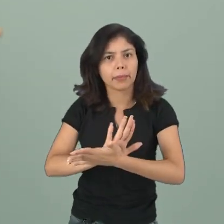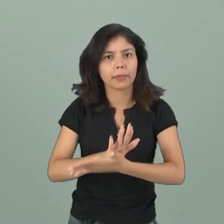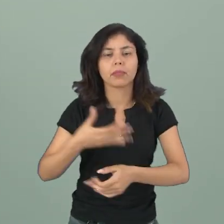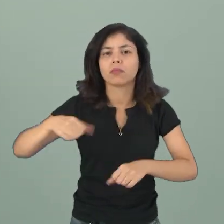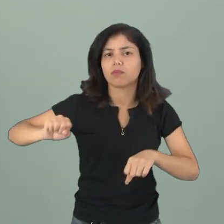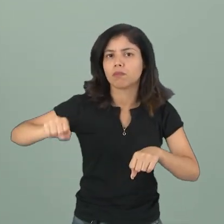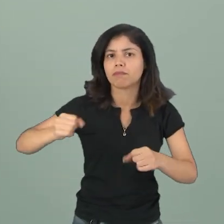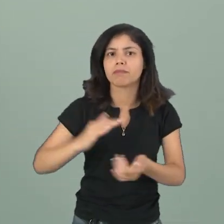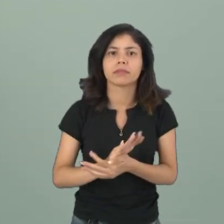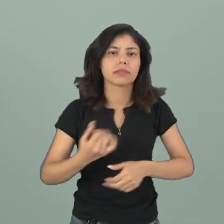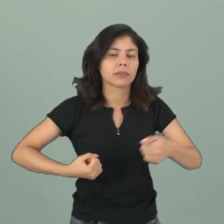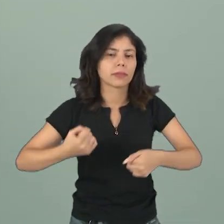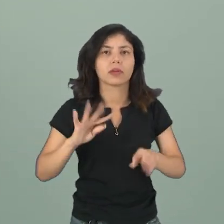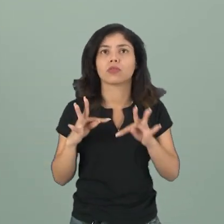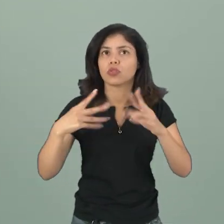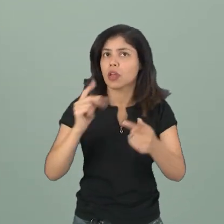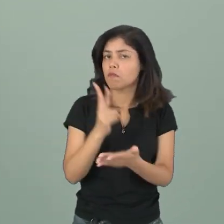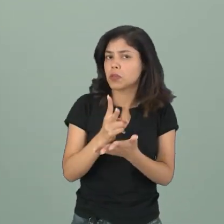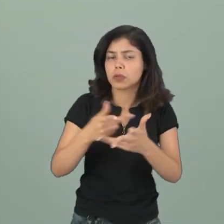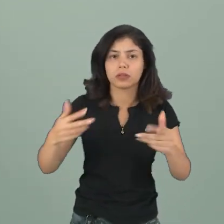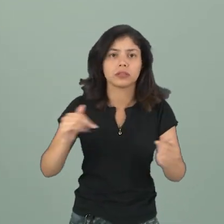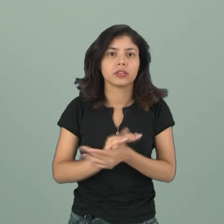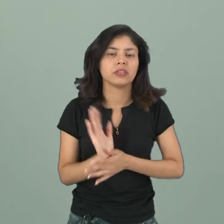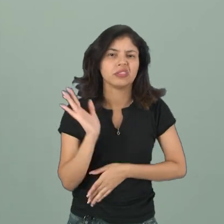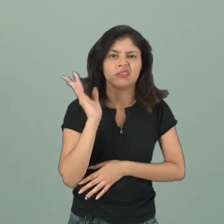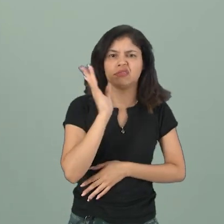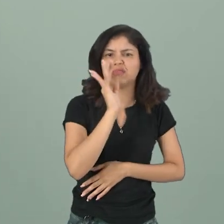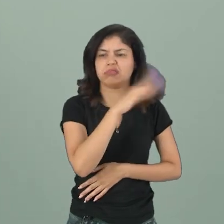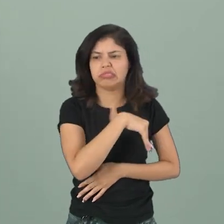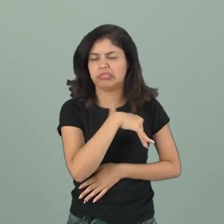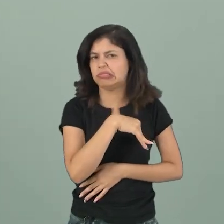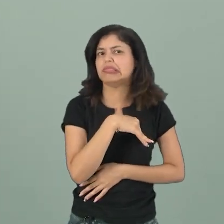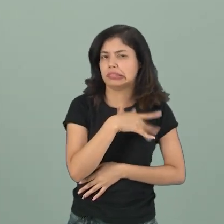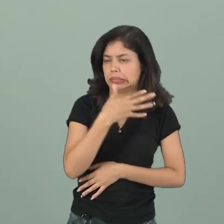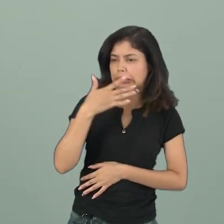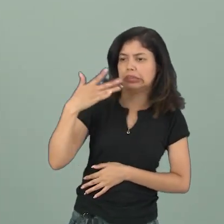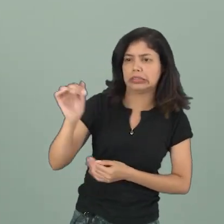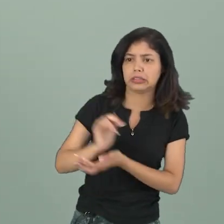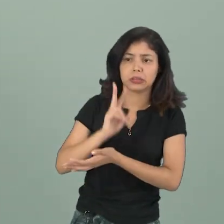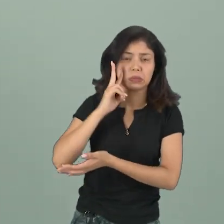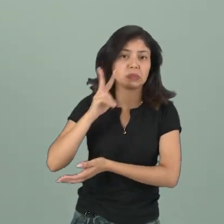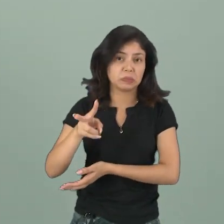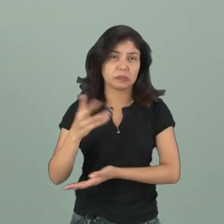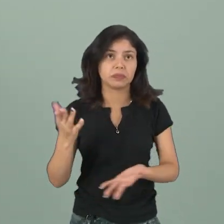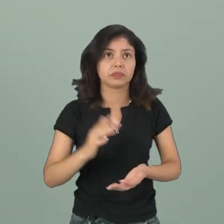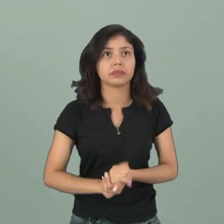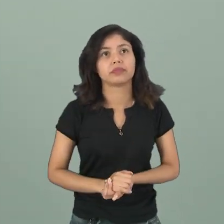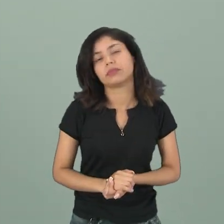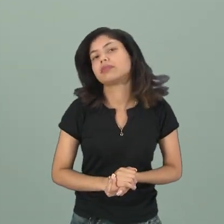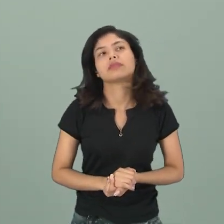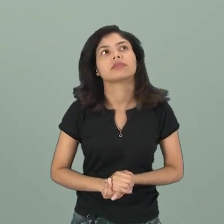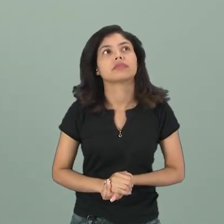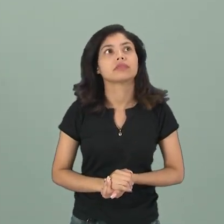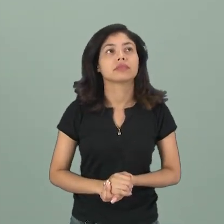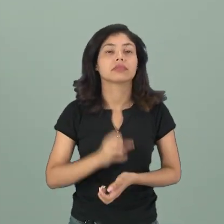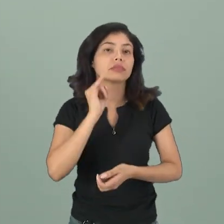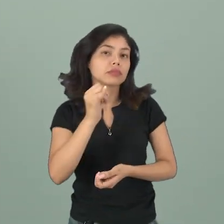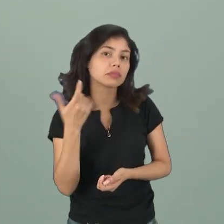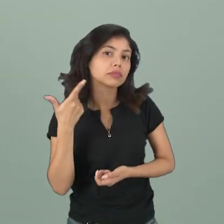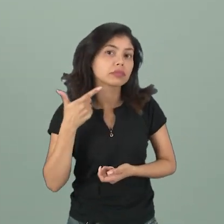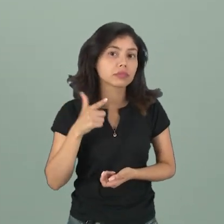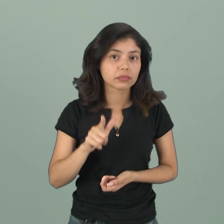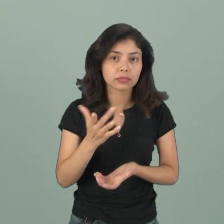carro, mesma situação. E o mau odor de qualquer tipo de lixo, você vai ter esse entendimento. E se você